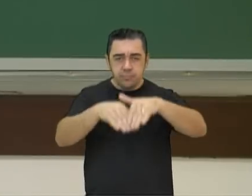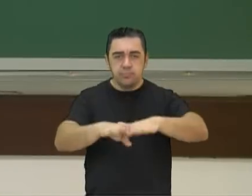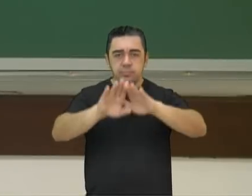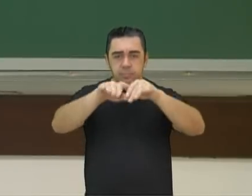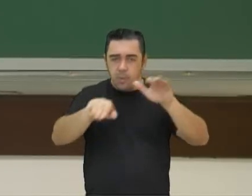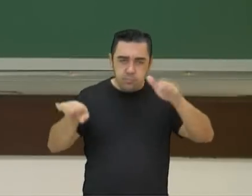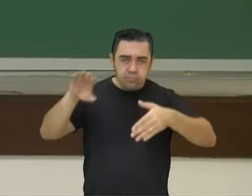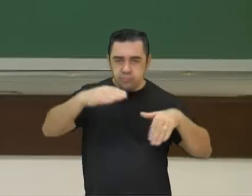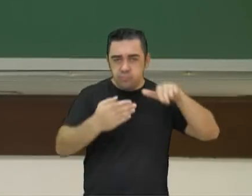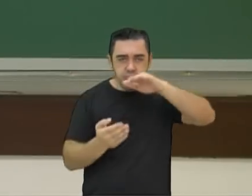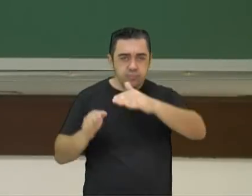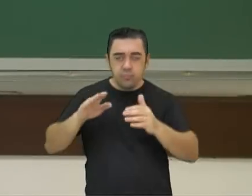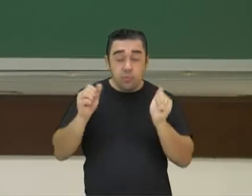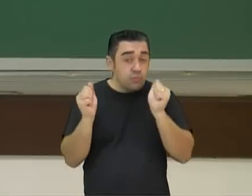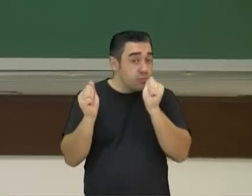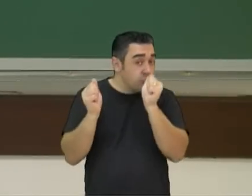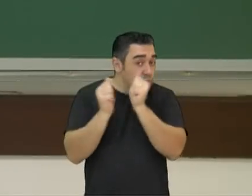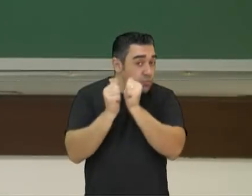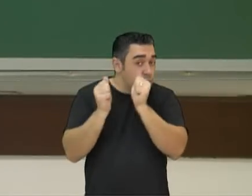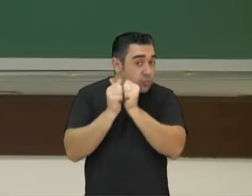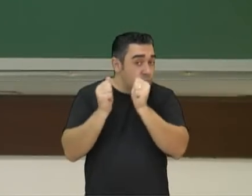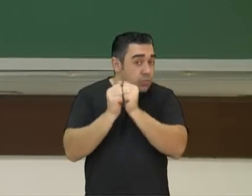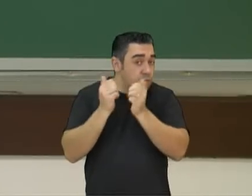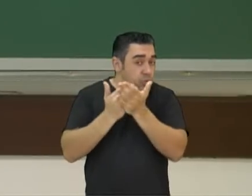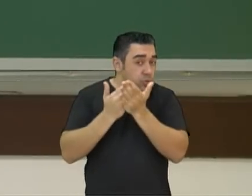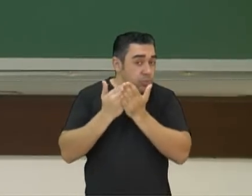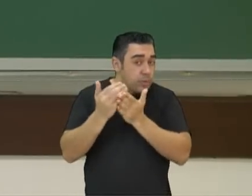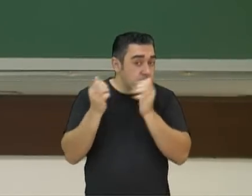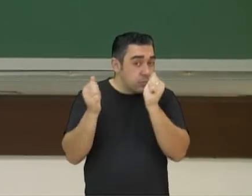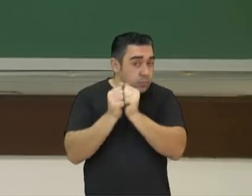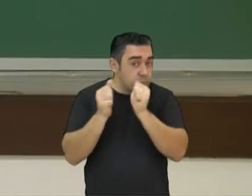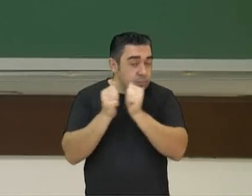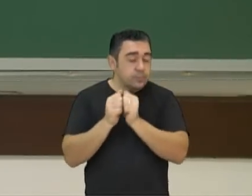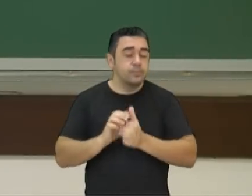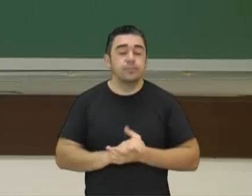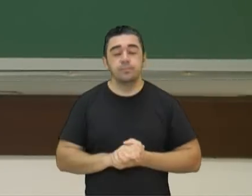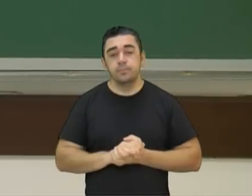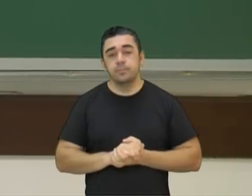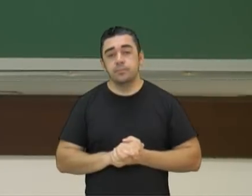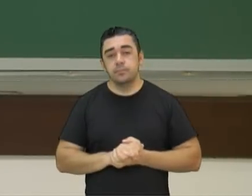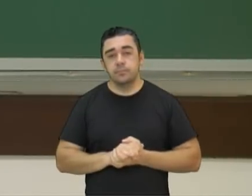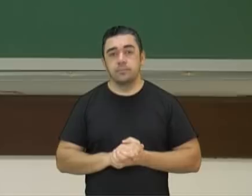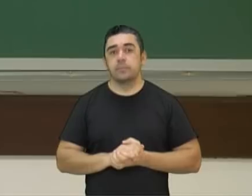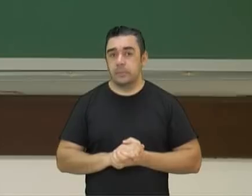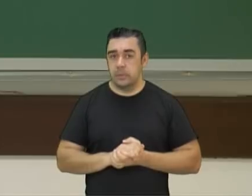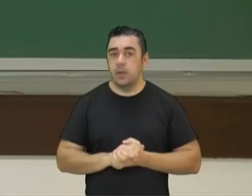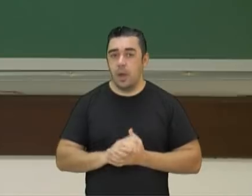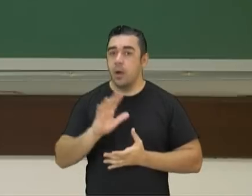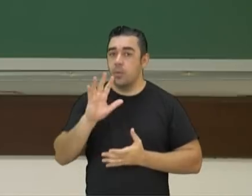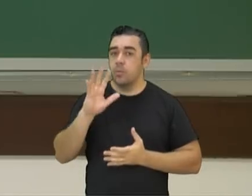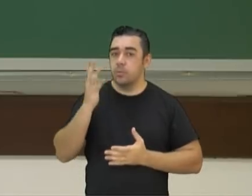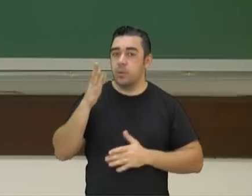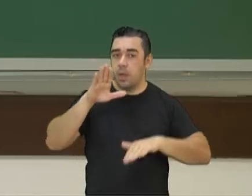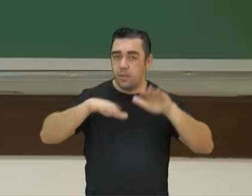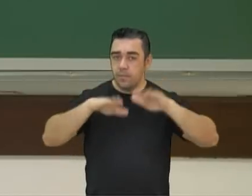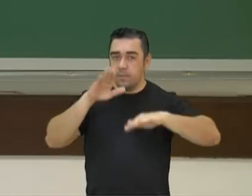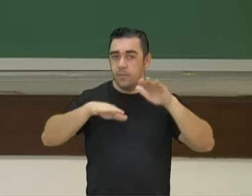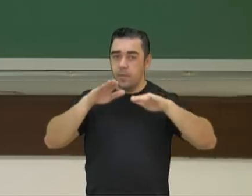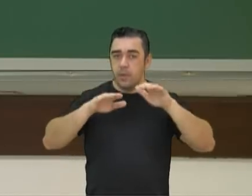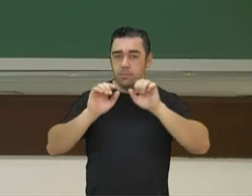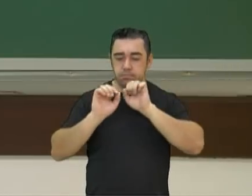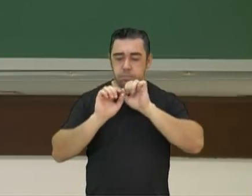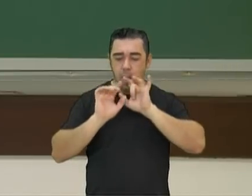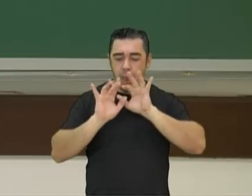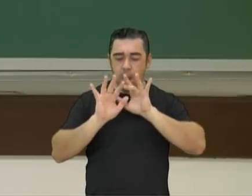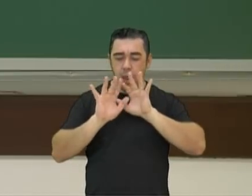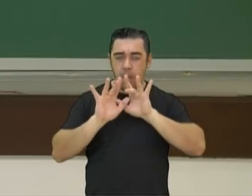largando juntas ao mesmo tempo, começando a nadar todas juntas. É muito comum, nesse tipo de